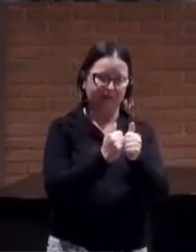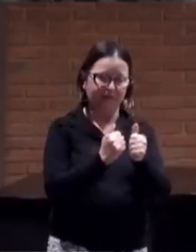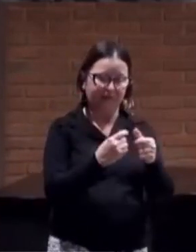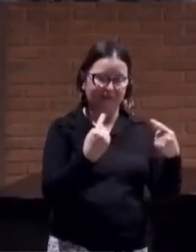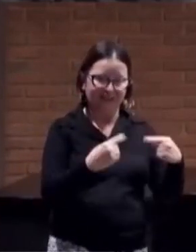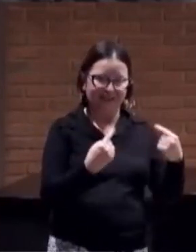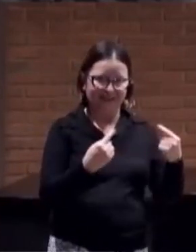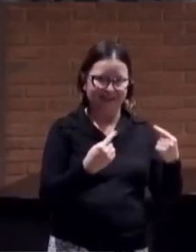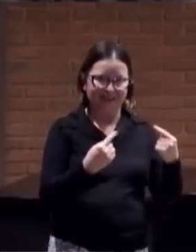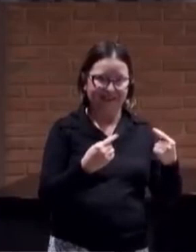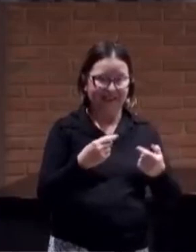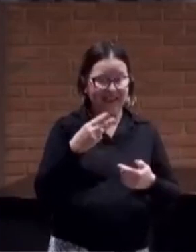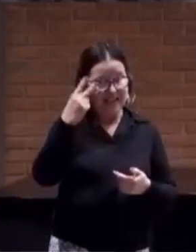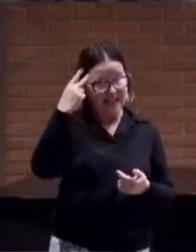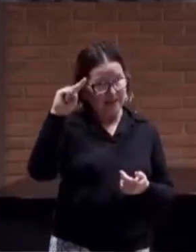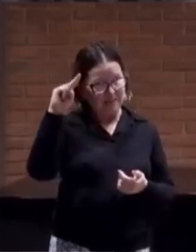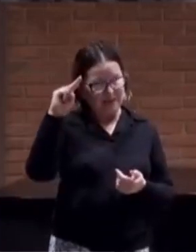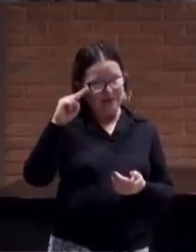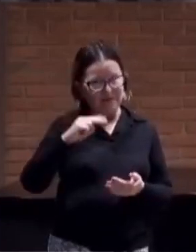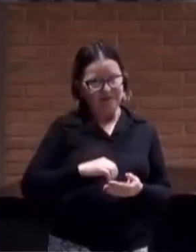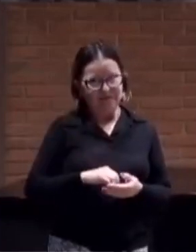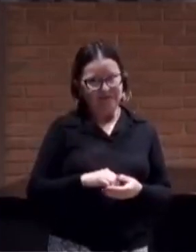perseguido na Espanha,